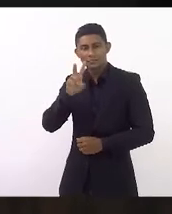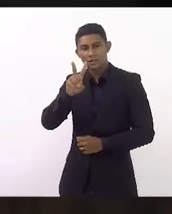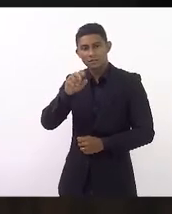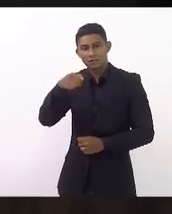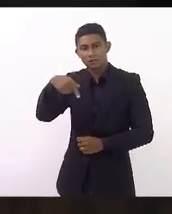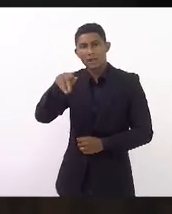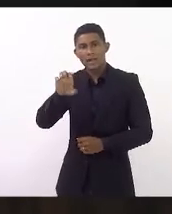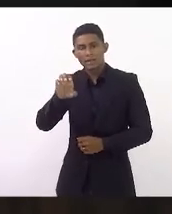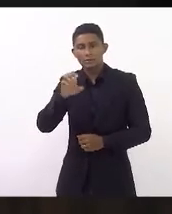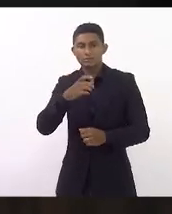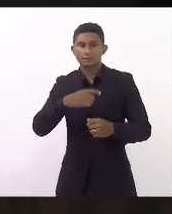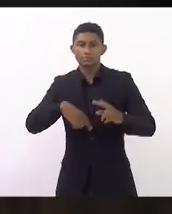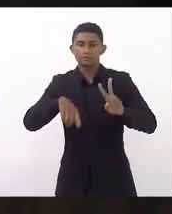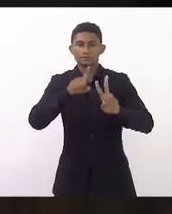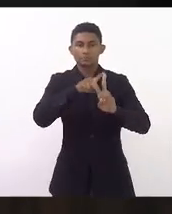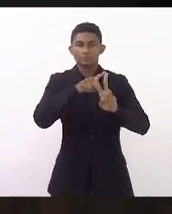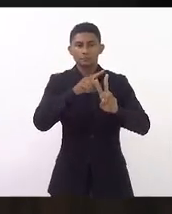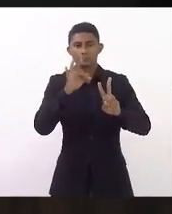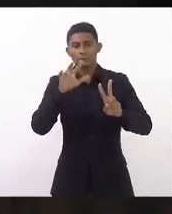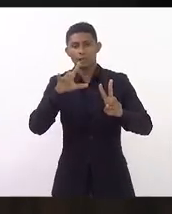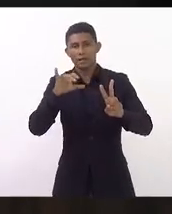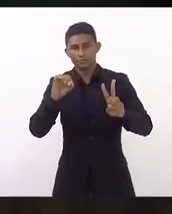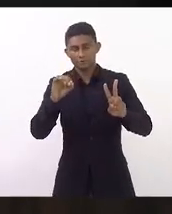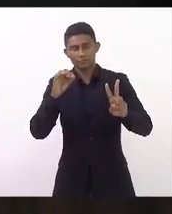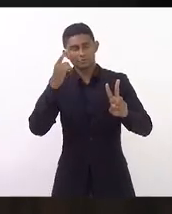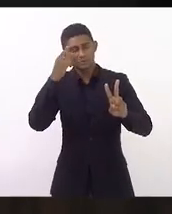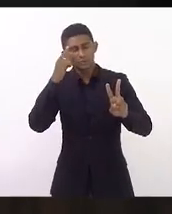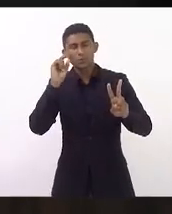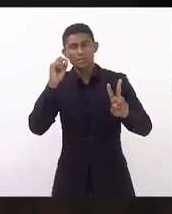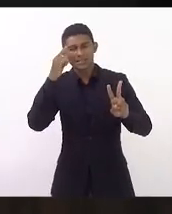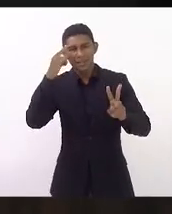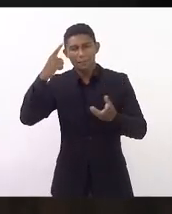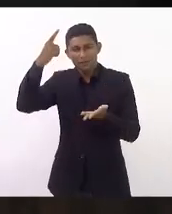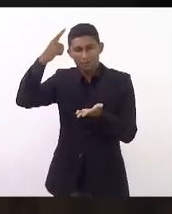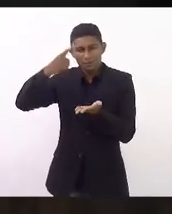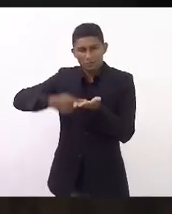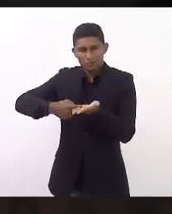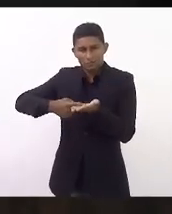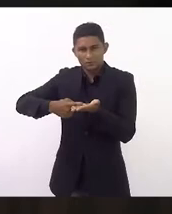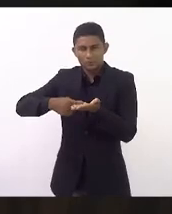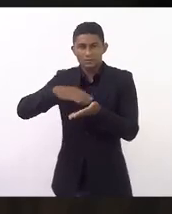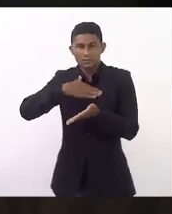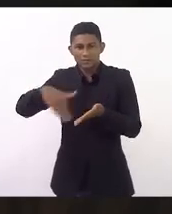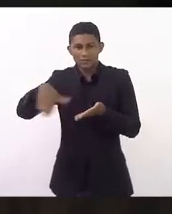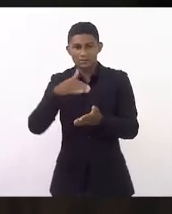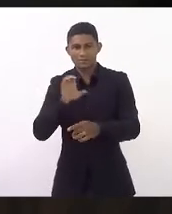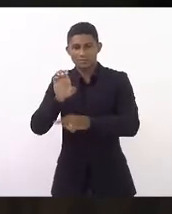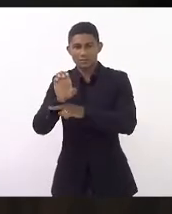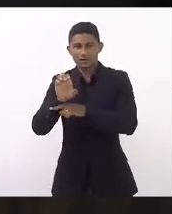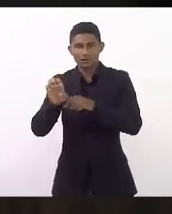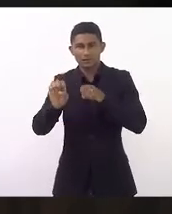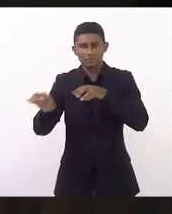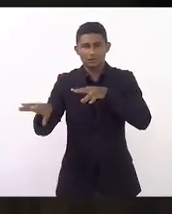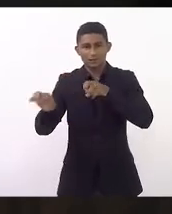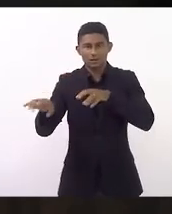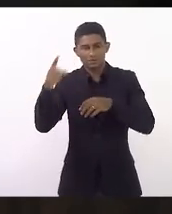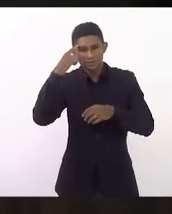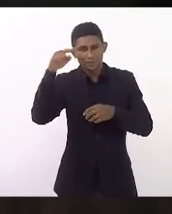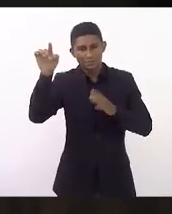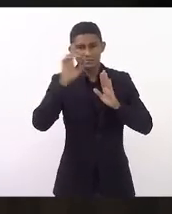Flávio em relação ao veto, que o acordo foi cumprido da Secretaria de Estado de Educação, da publicação do decreto,